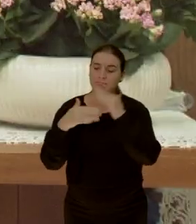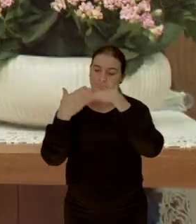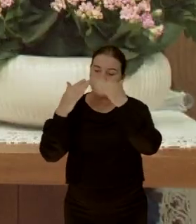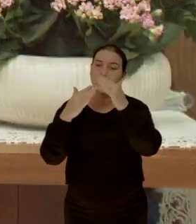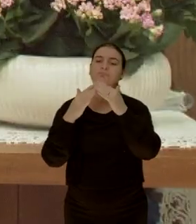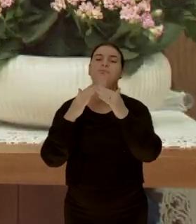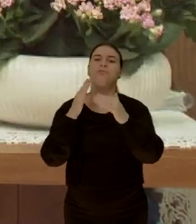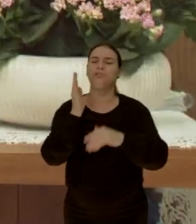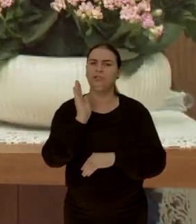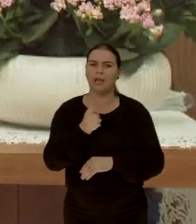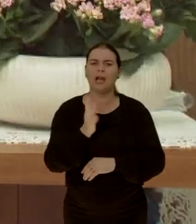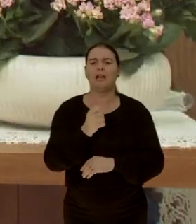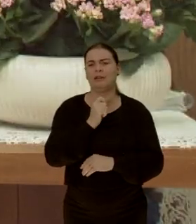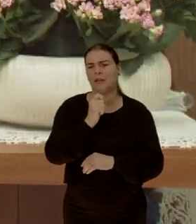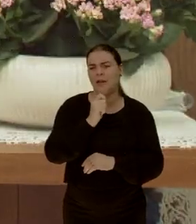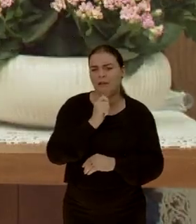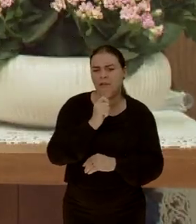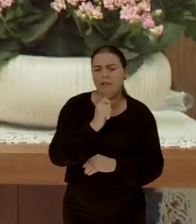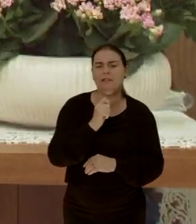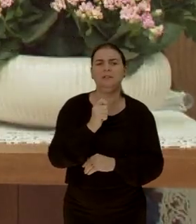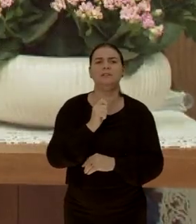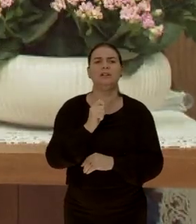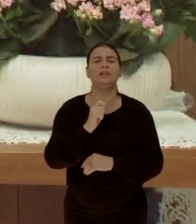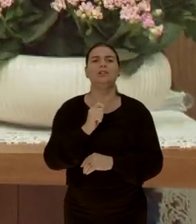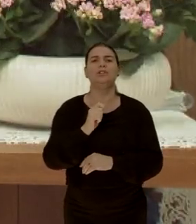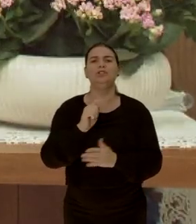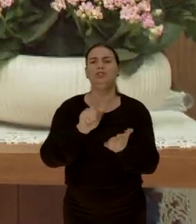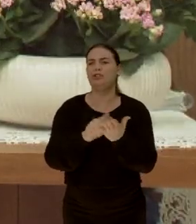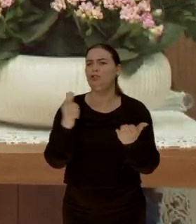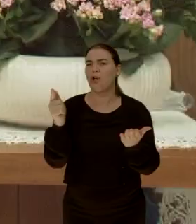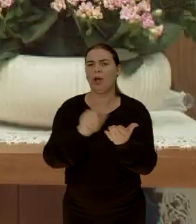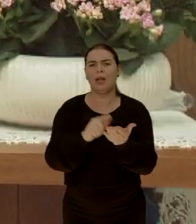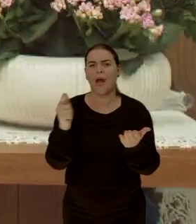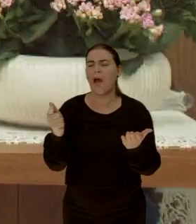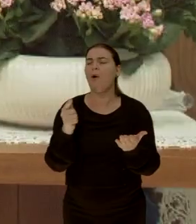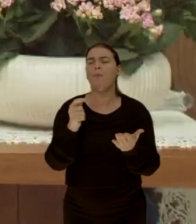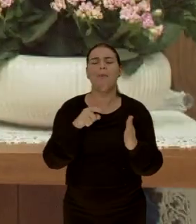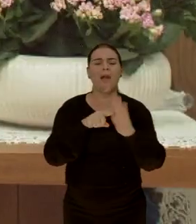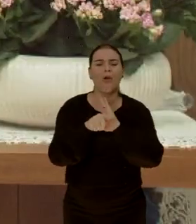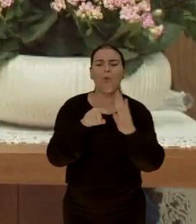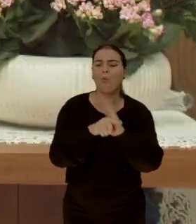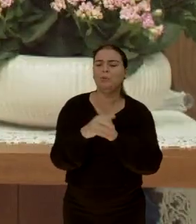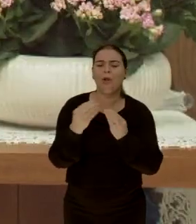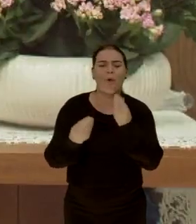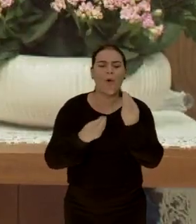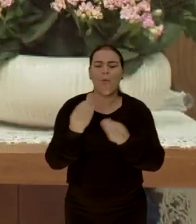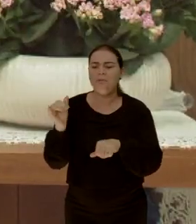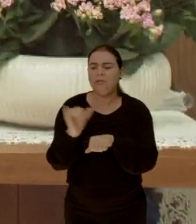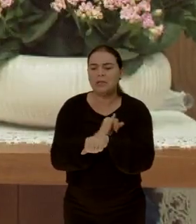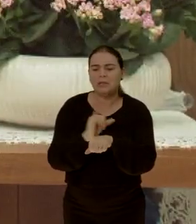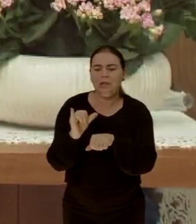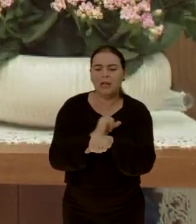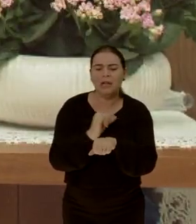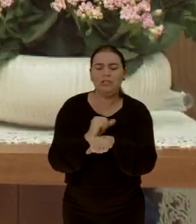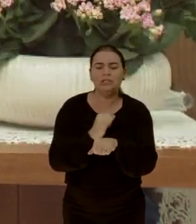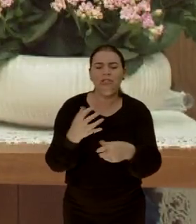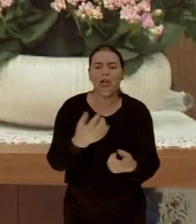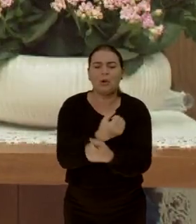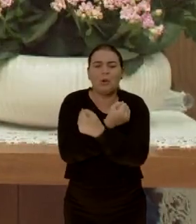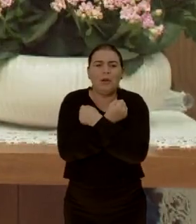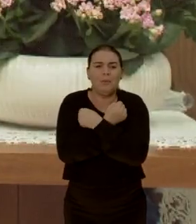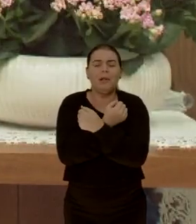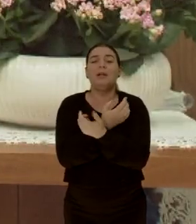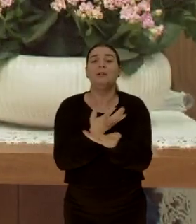instantes estamos nas entrevistas, os jornais vêm, como é que é? Não, o que nós estamos fazendo é alguma coisa que até que o governo